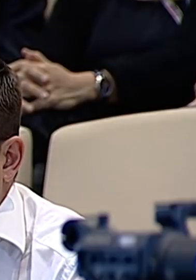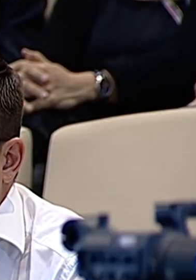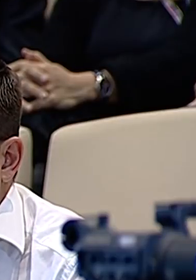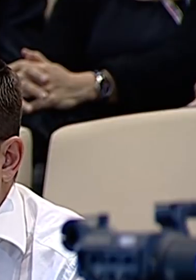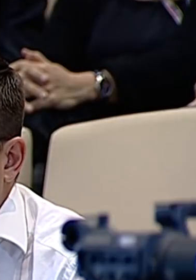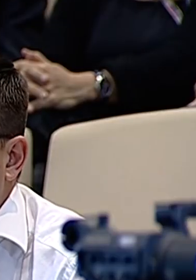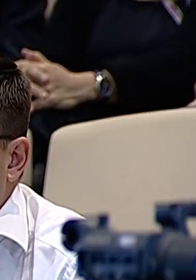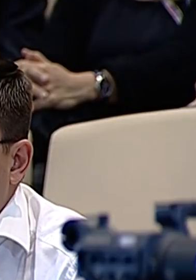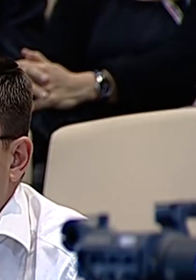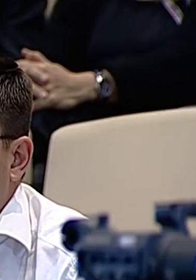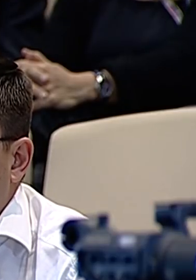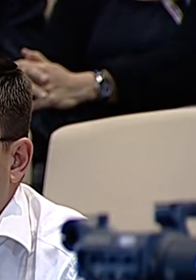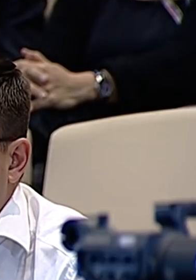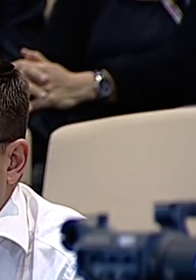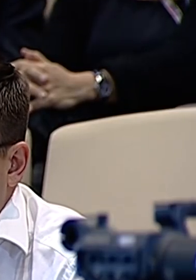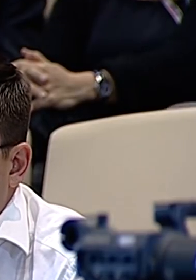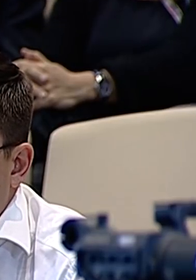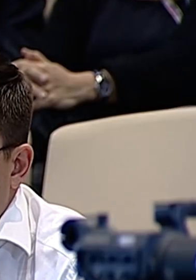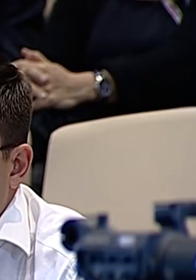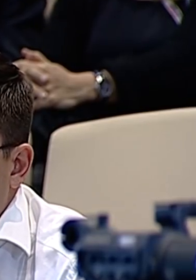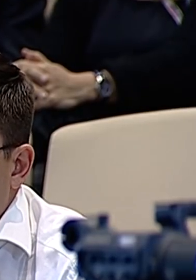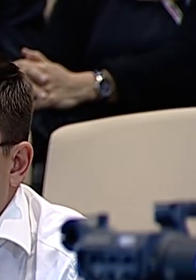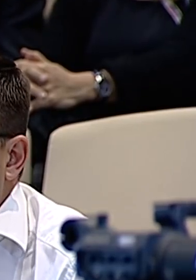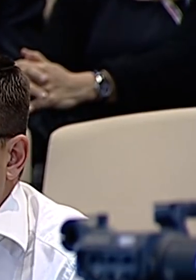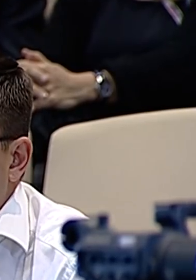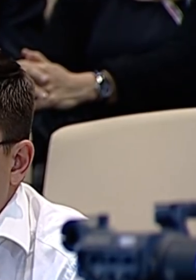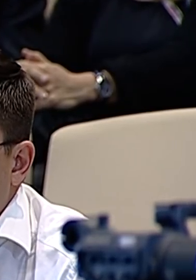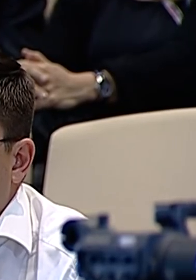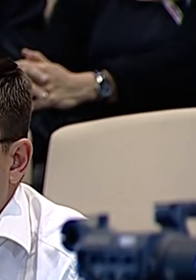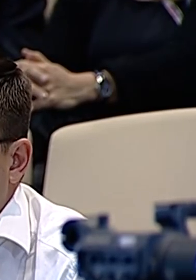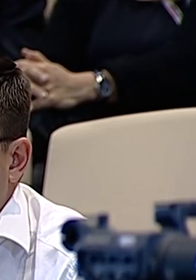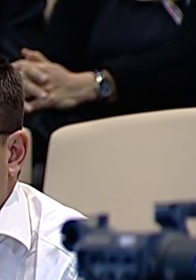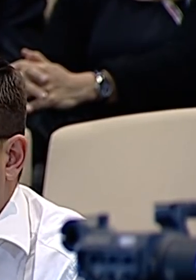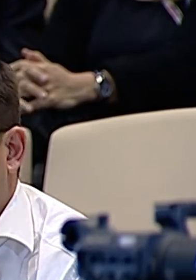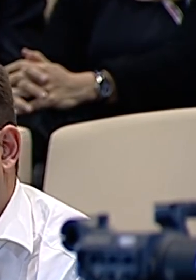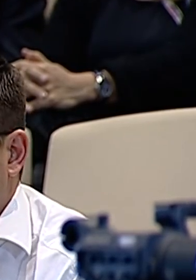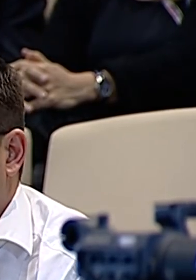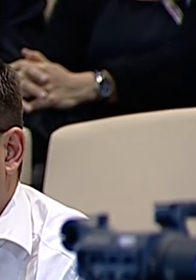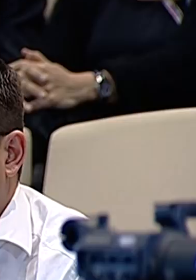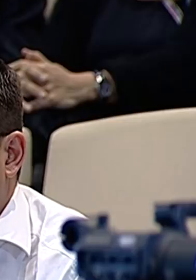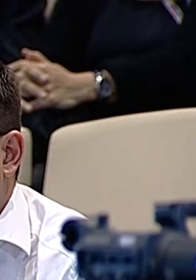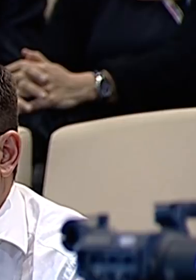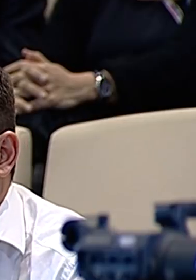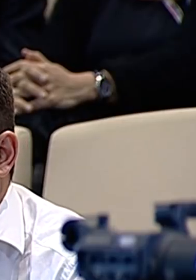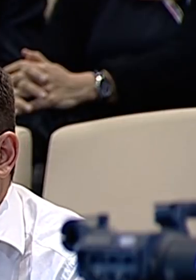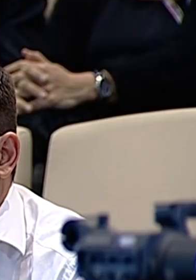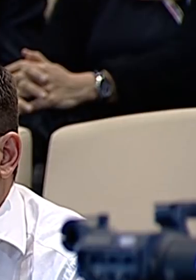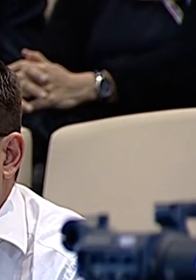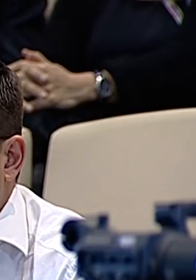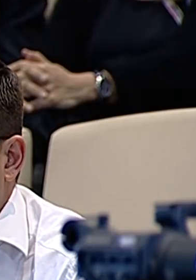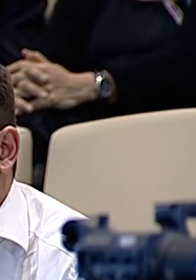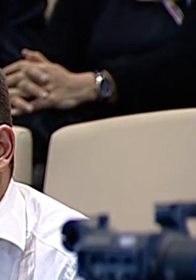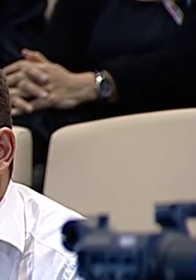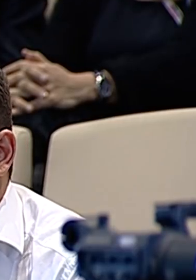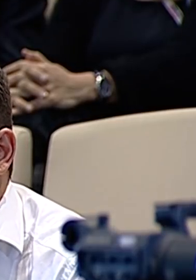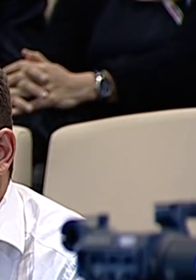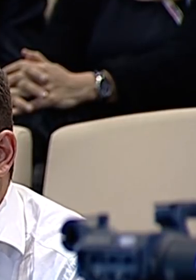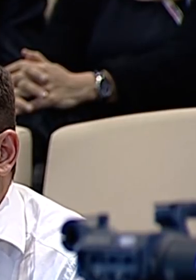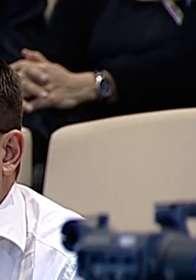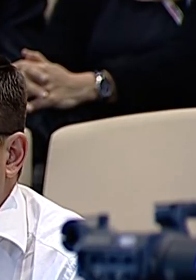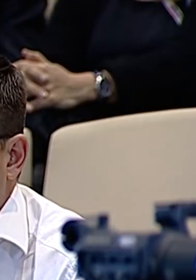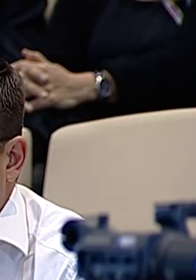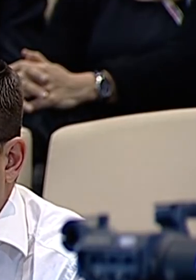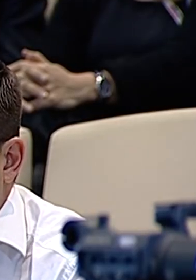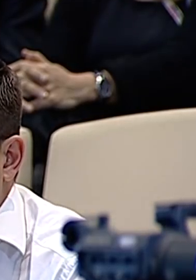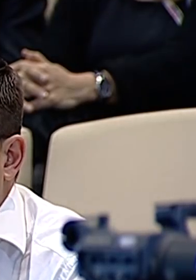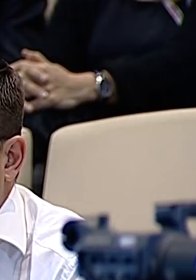isso, acessibilidade, e também ao termo de intenções, que pode casar também, que o Ministério assinou com a Fundagem